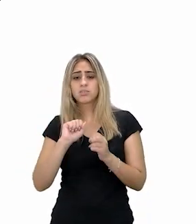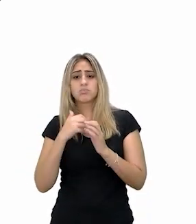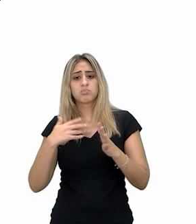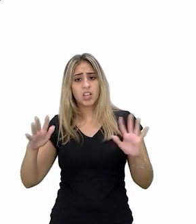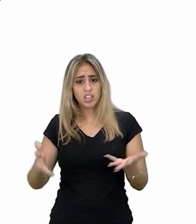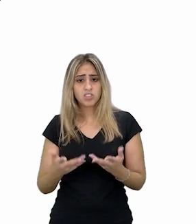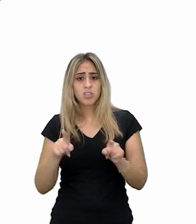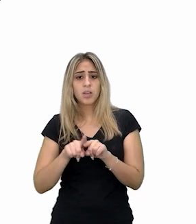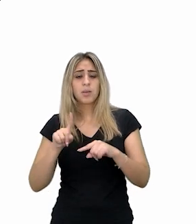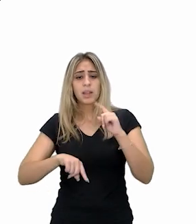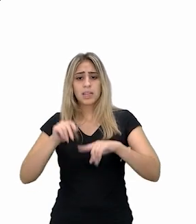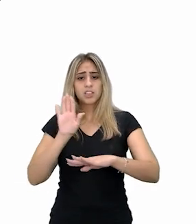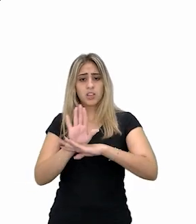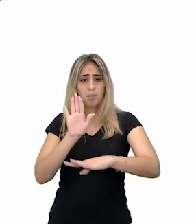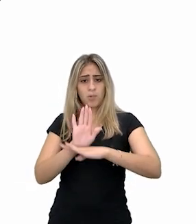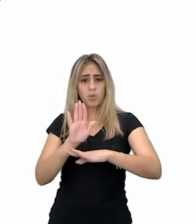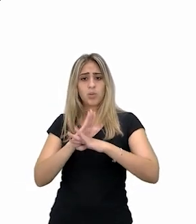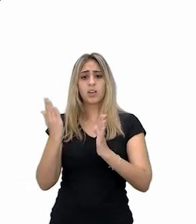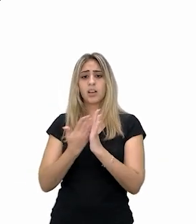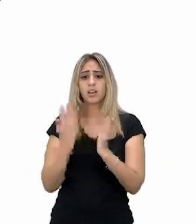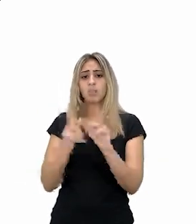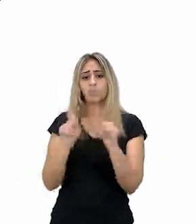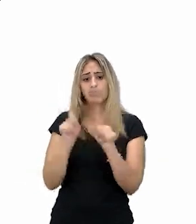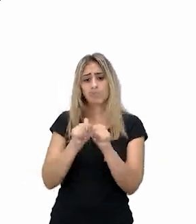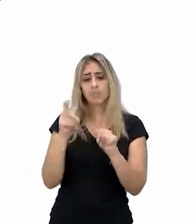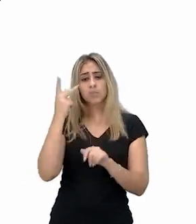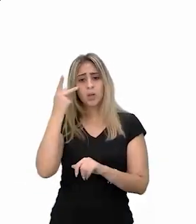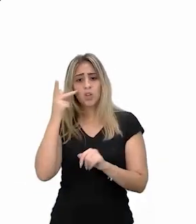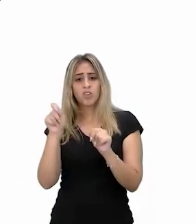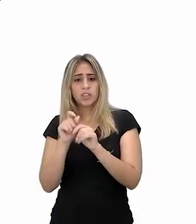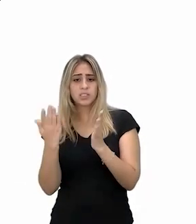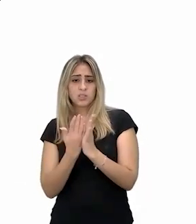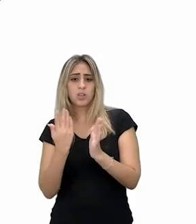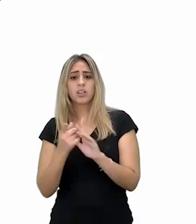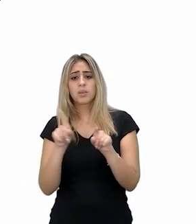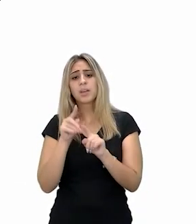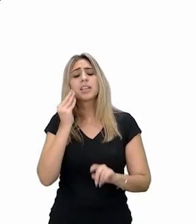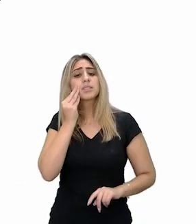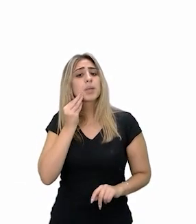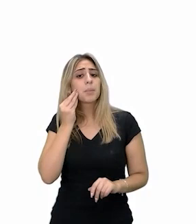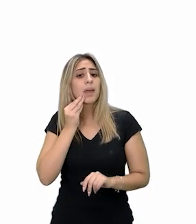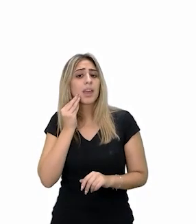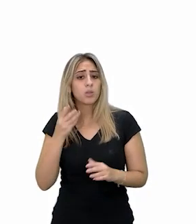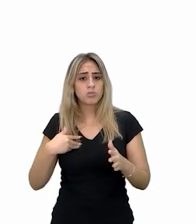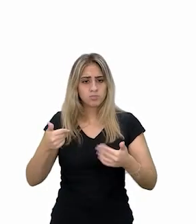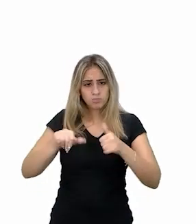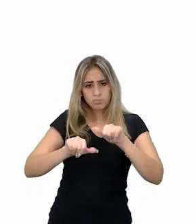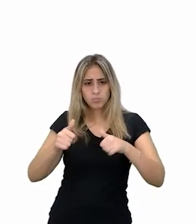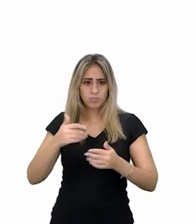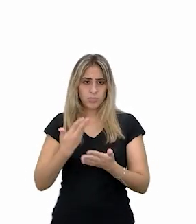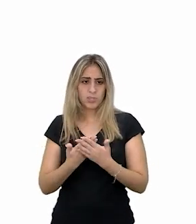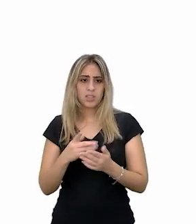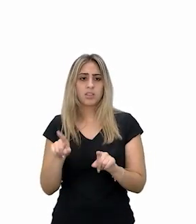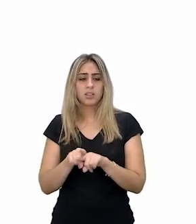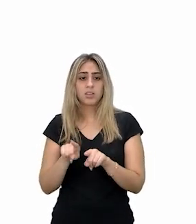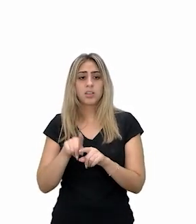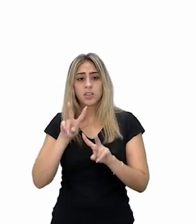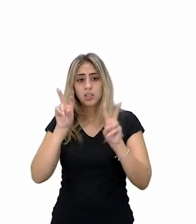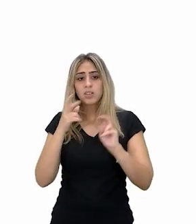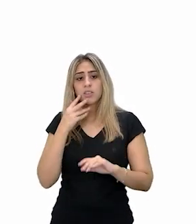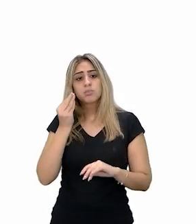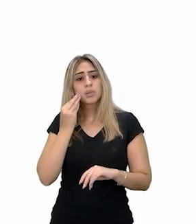dos materiais de apoio, né, São Paulo faz escola, no caso da terceira série do ensino médio, e experimentos. E aí, justamente falando